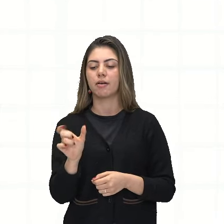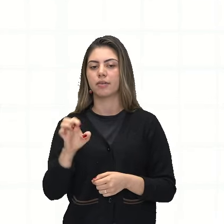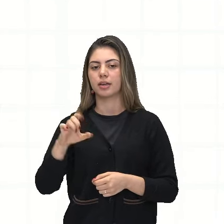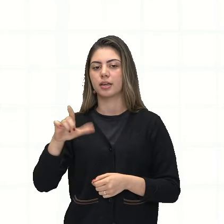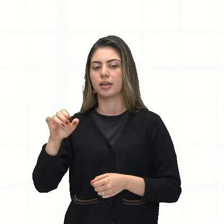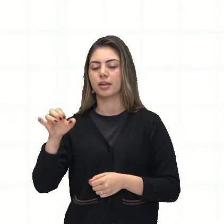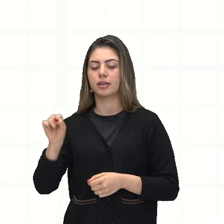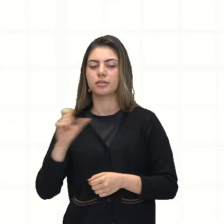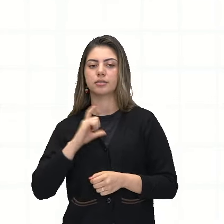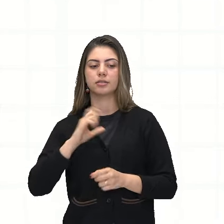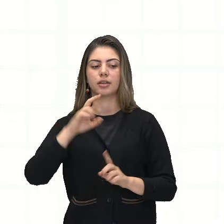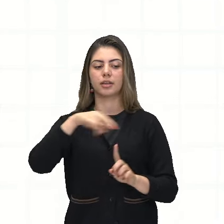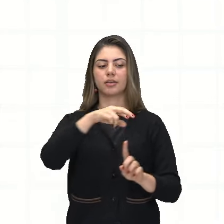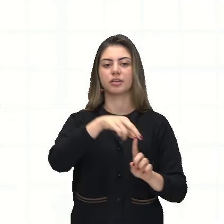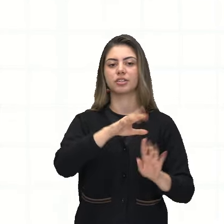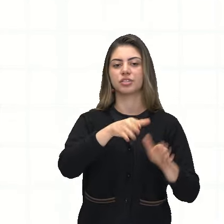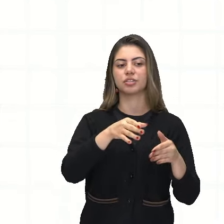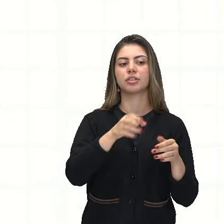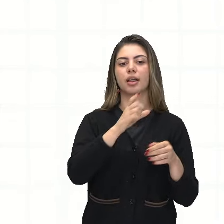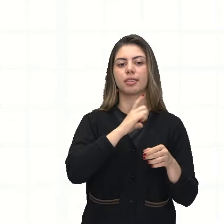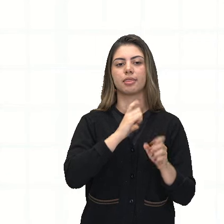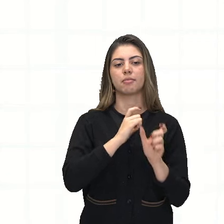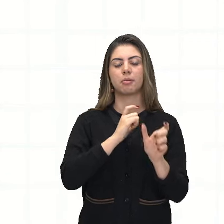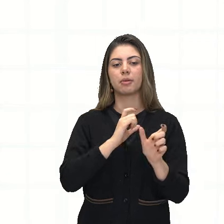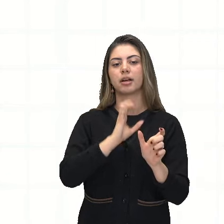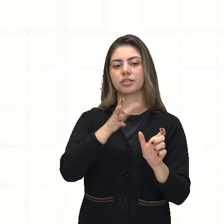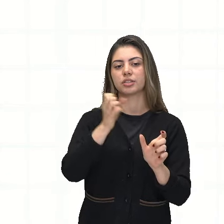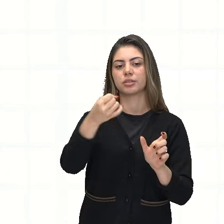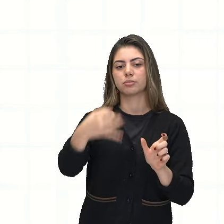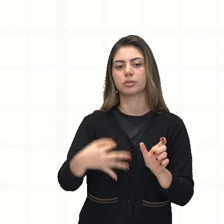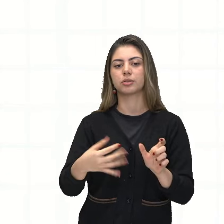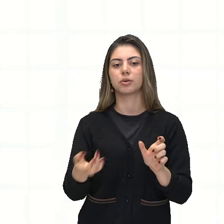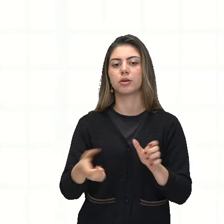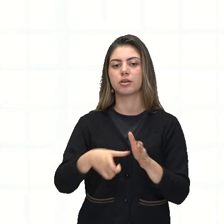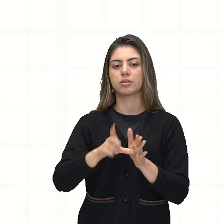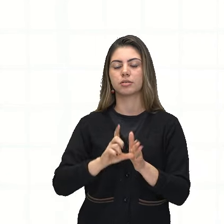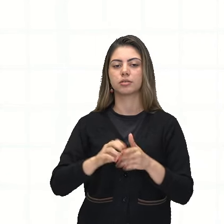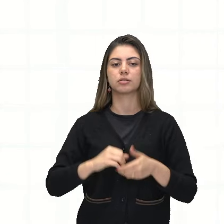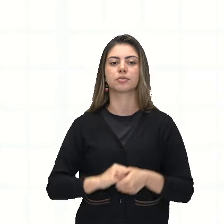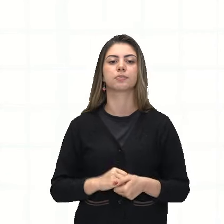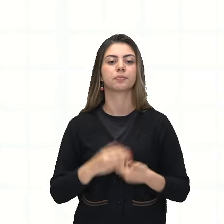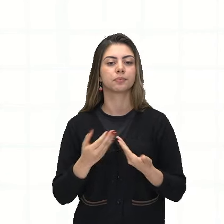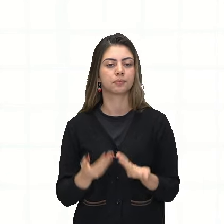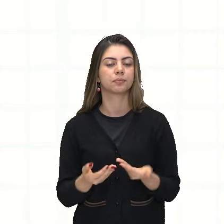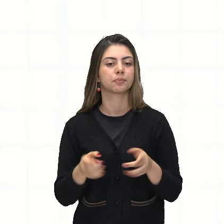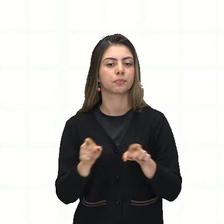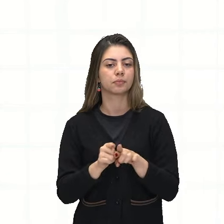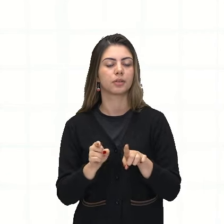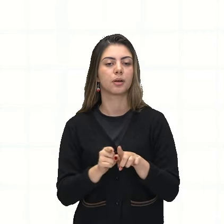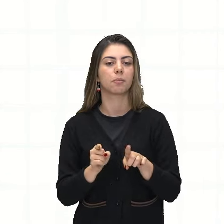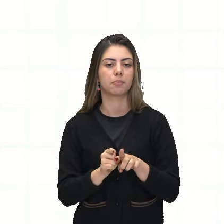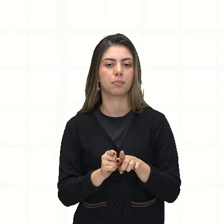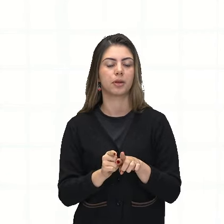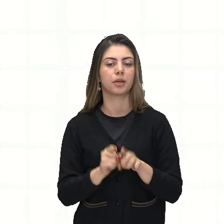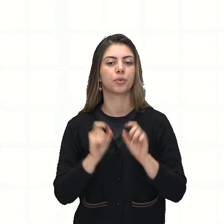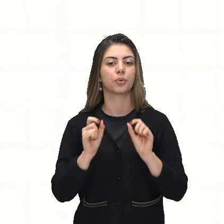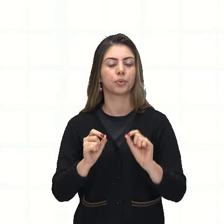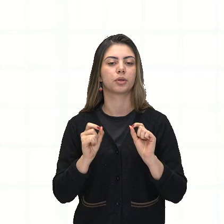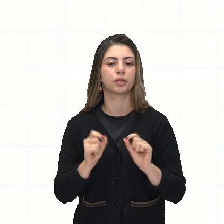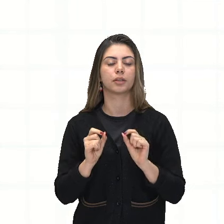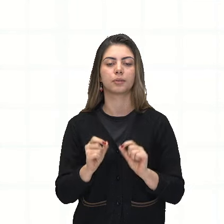de algo que já foi mencionado anteriormente. Agora temos também, para hoje,